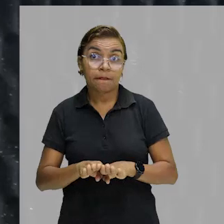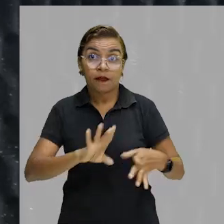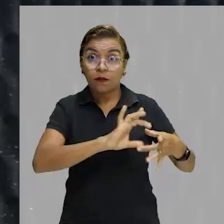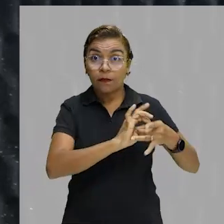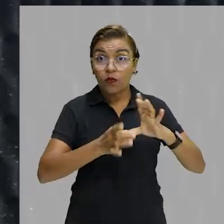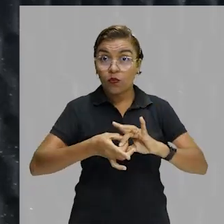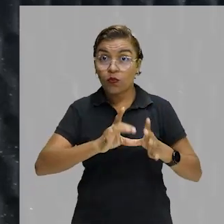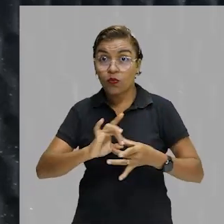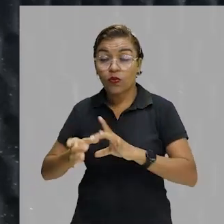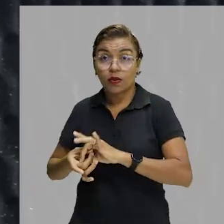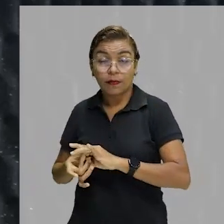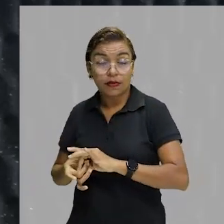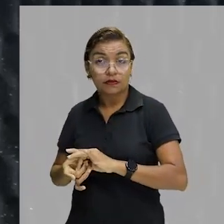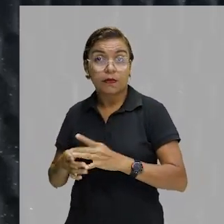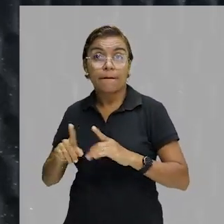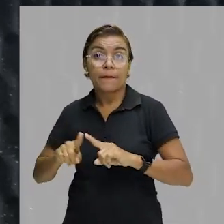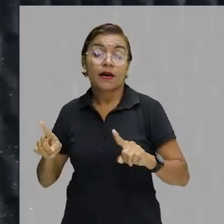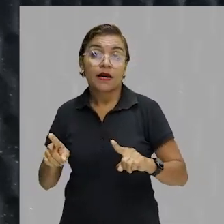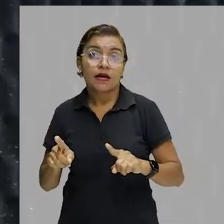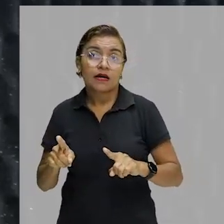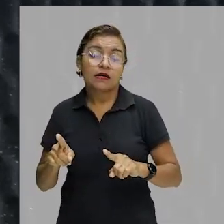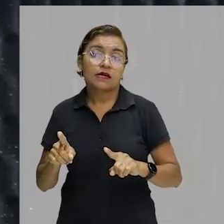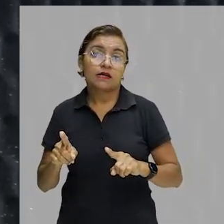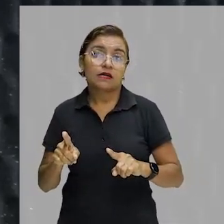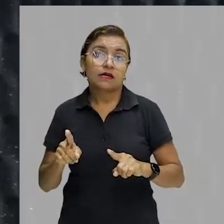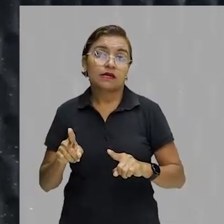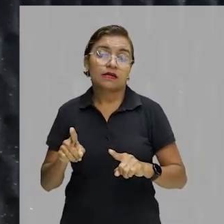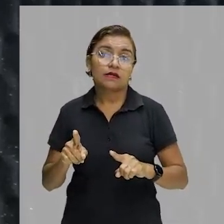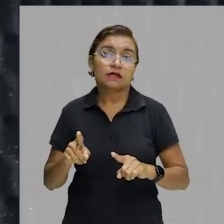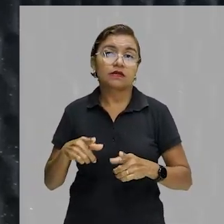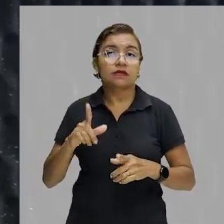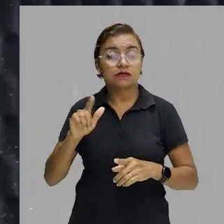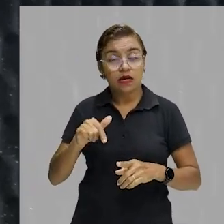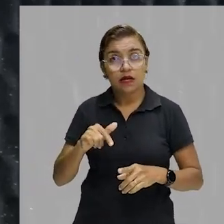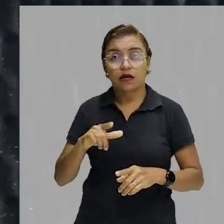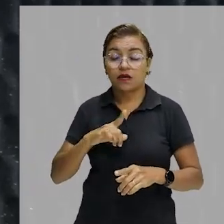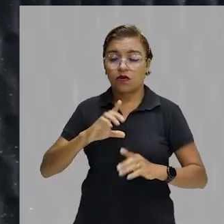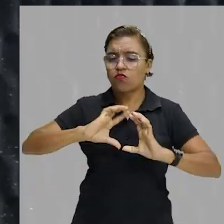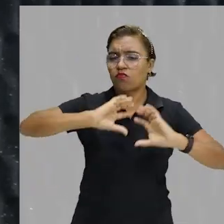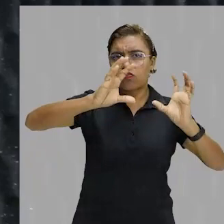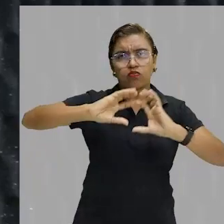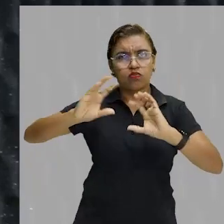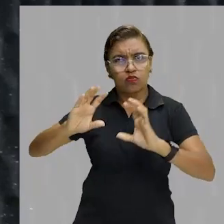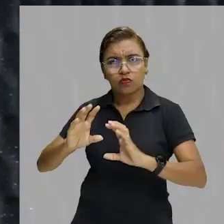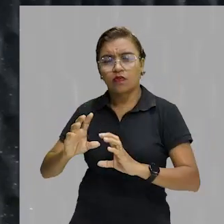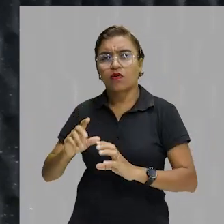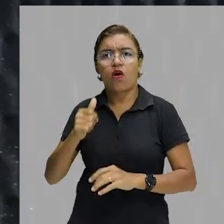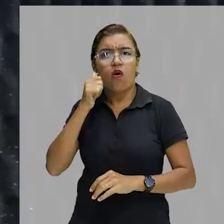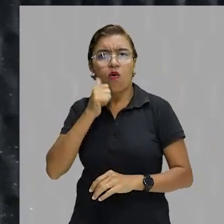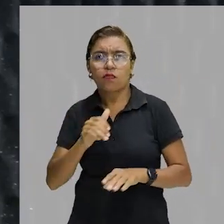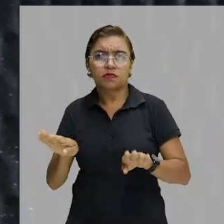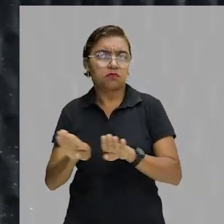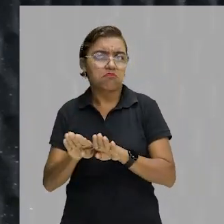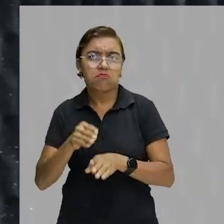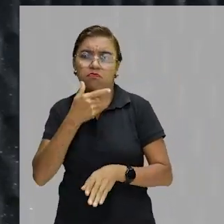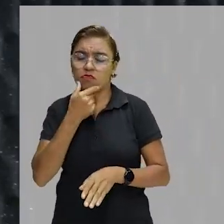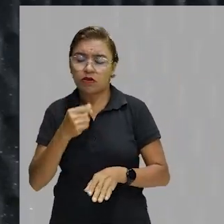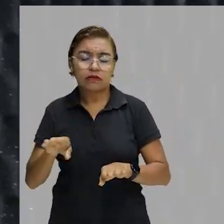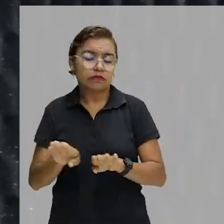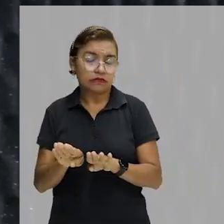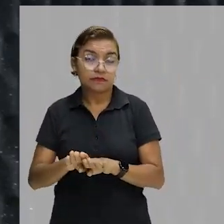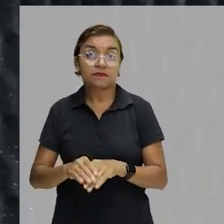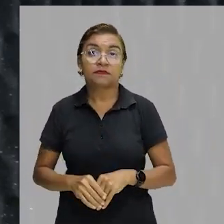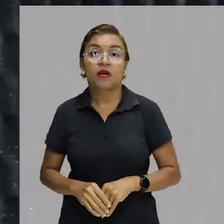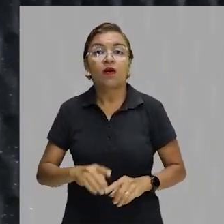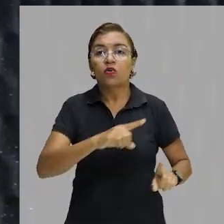é muito... Ele põe medo em todos os adversários. O voleibol de quadra também, tanto no masculino quanto no feminino. Então é mais ou menos isso.